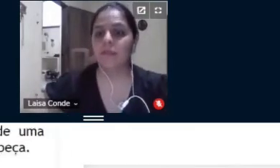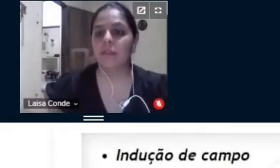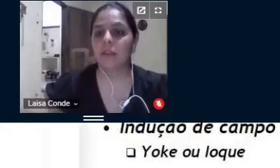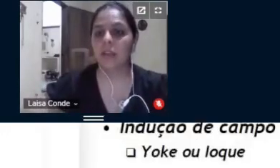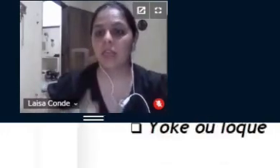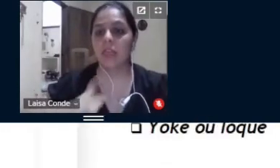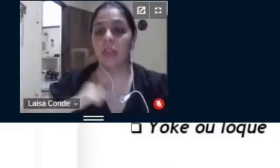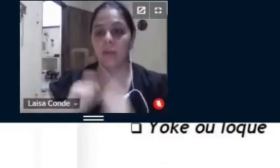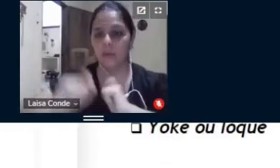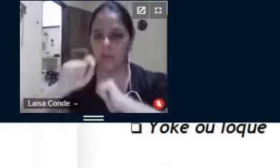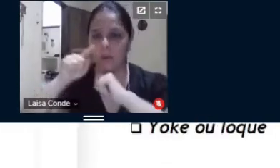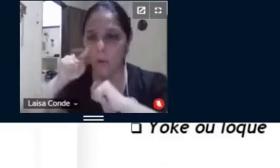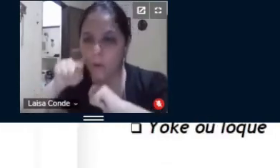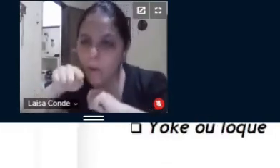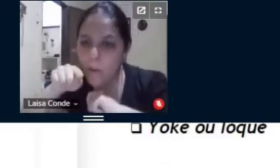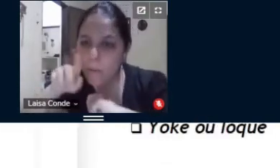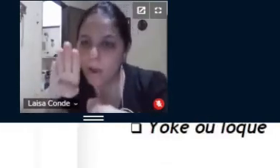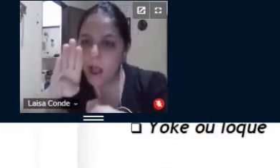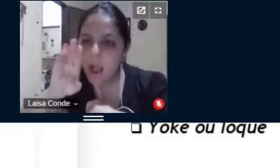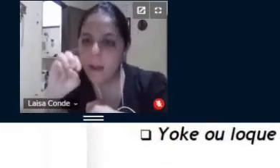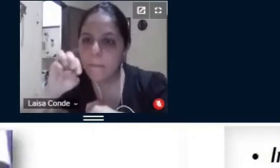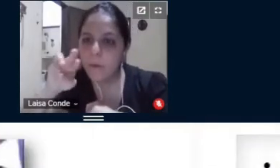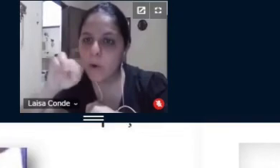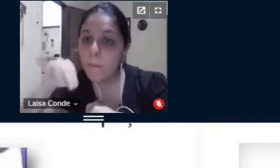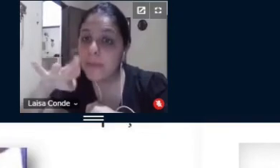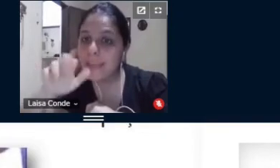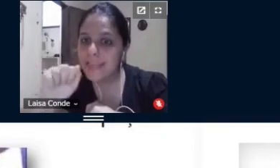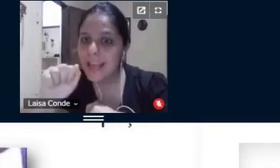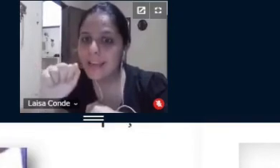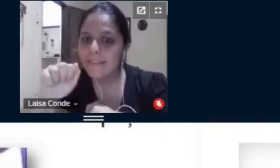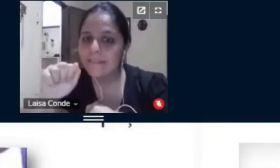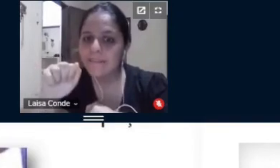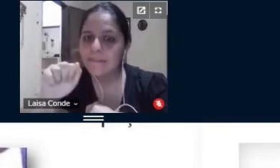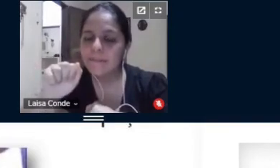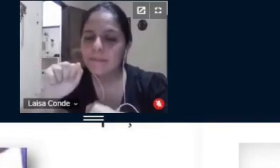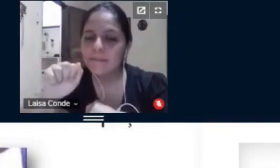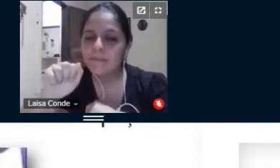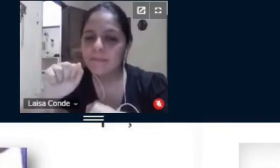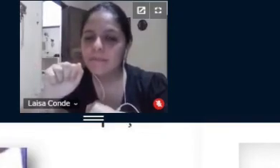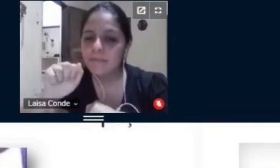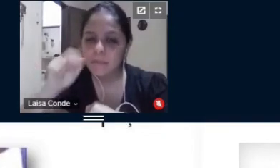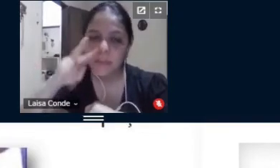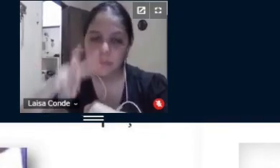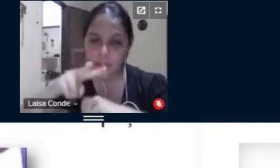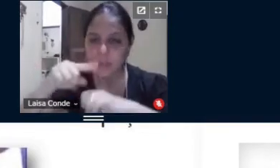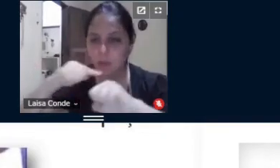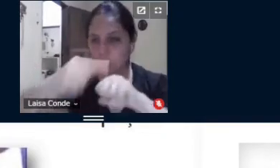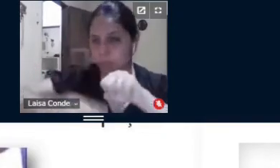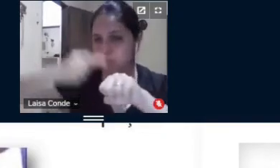bobina. Deixa eu mostrar aqui para vocês. Tá?